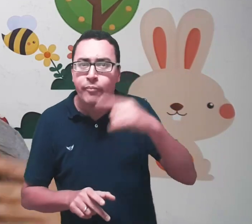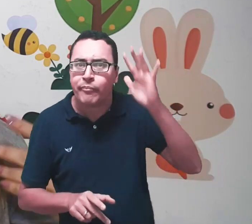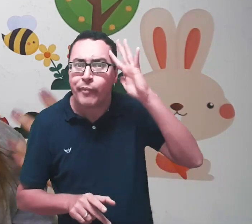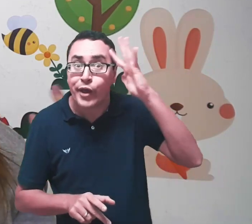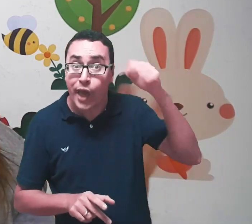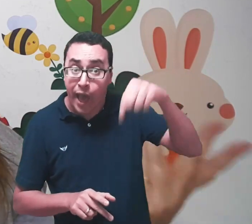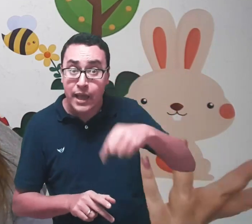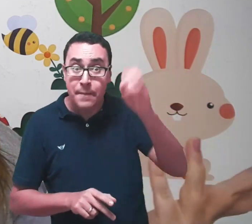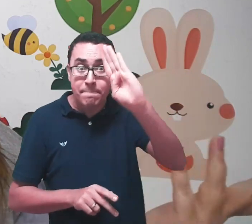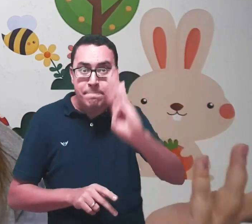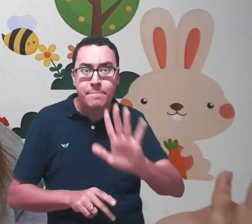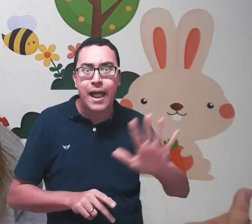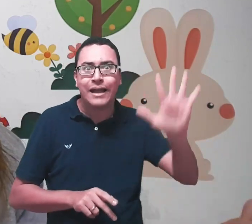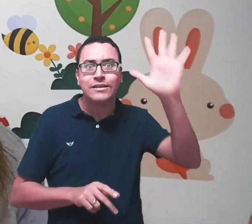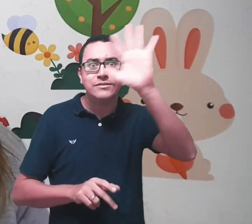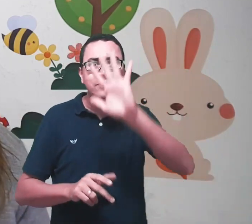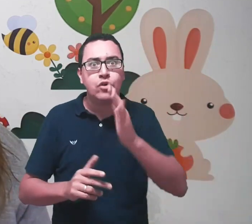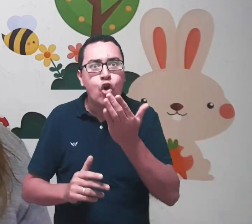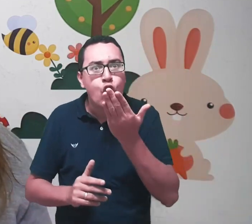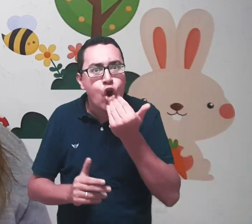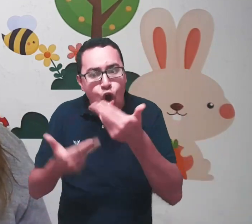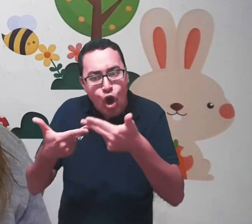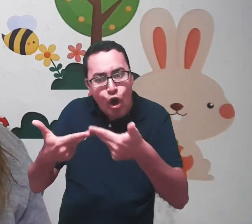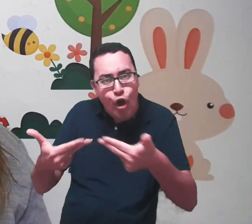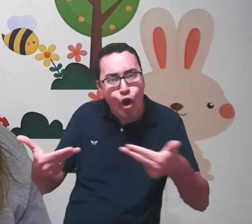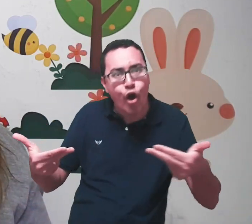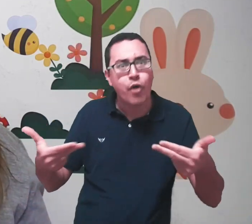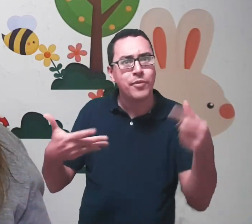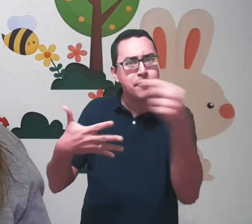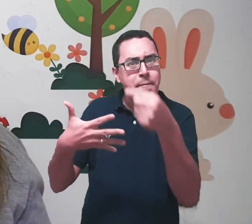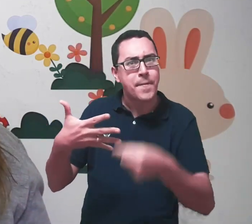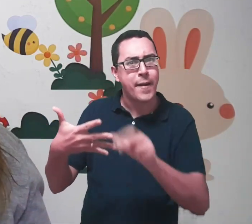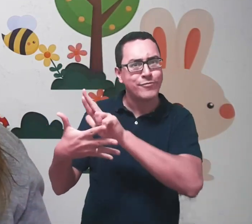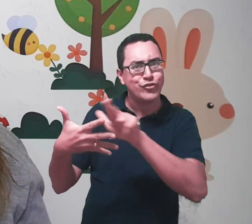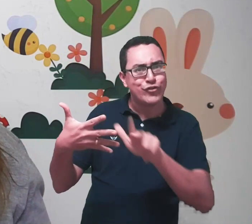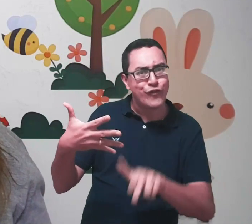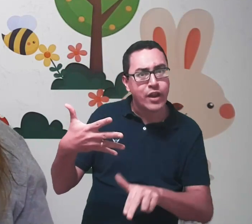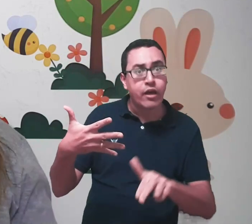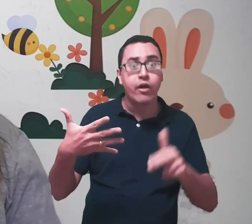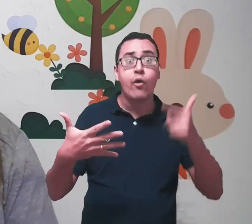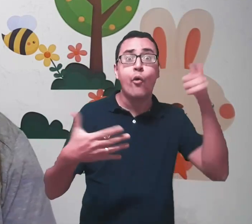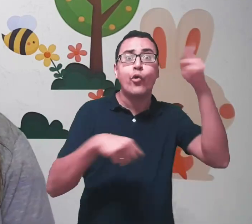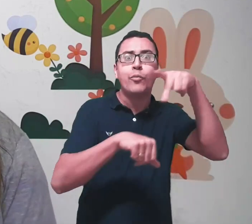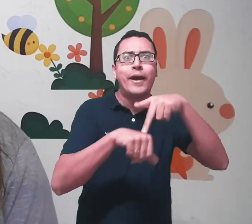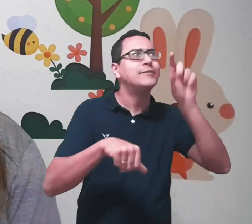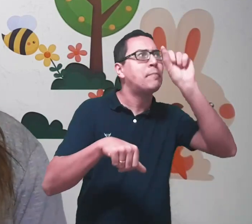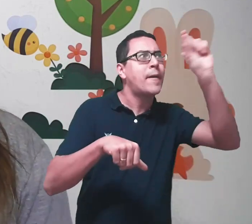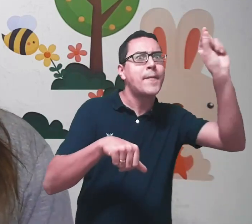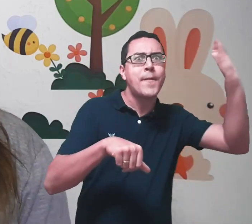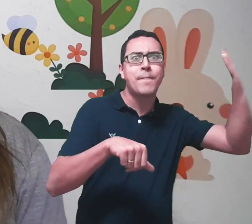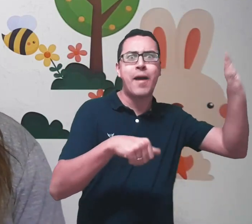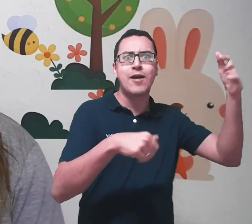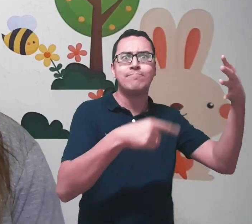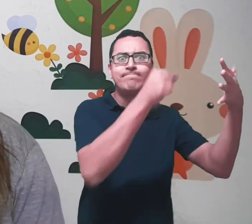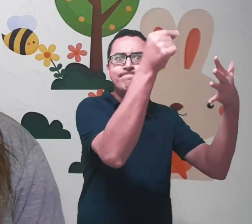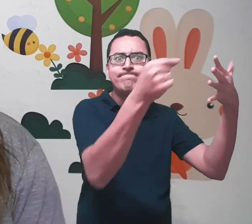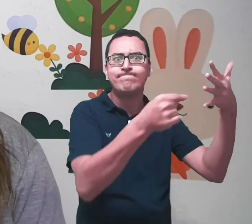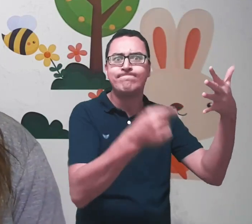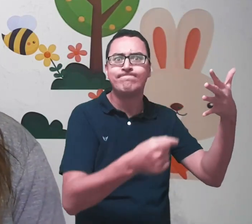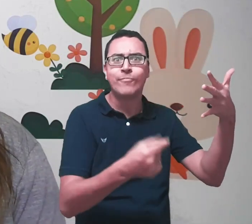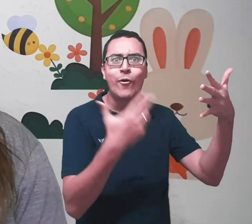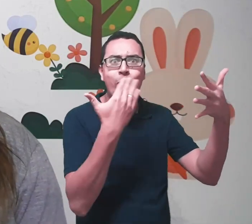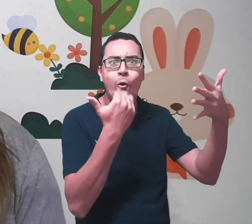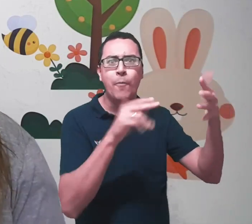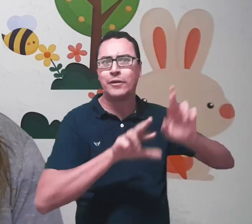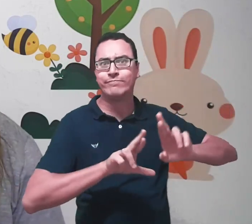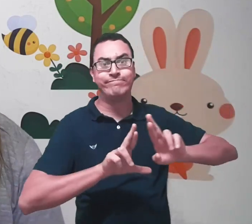que as pessoas comem em outros países espalhados aí pelo mundão afora, já são hábitos alimentares bem